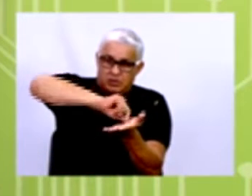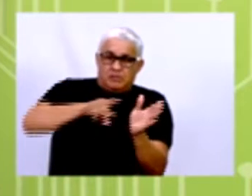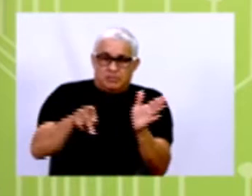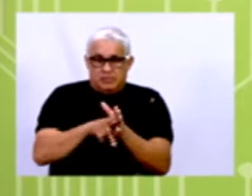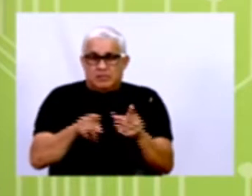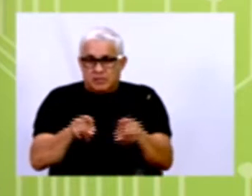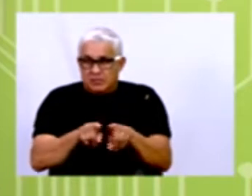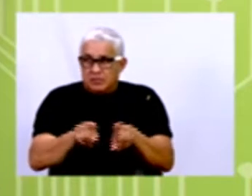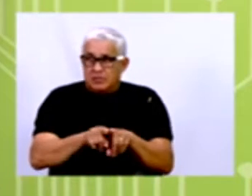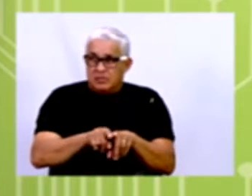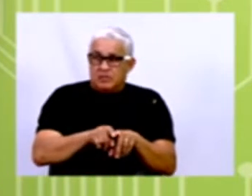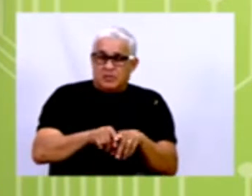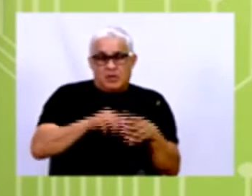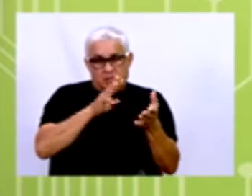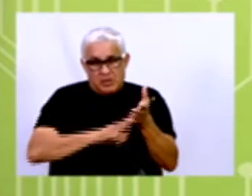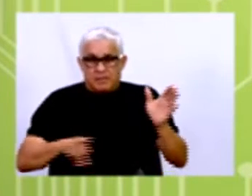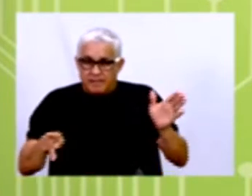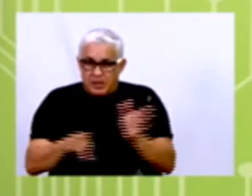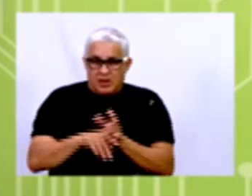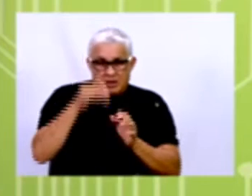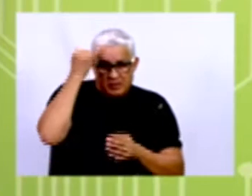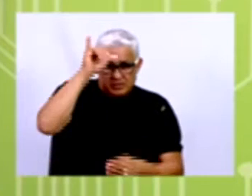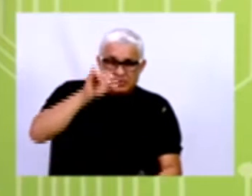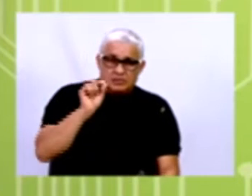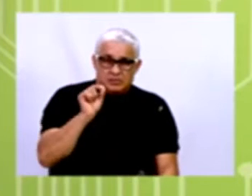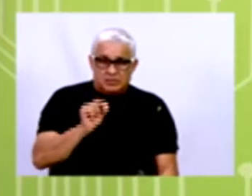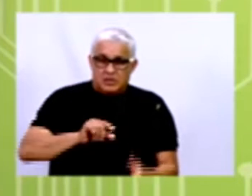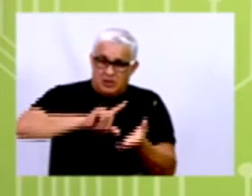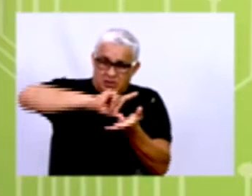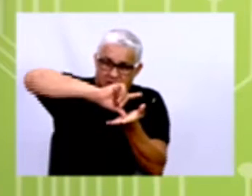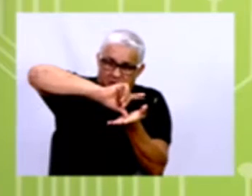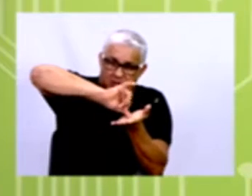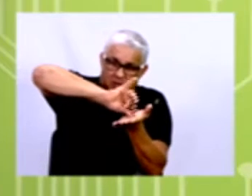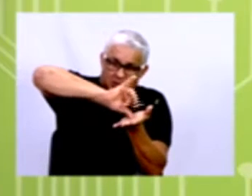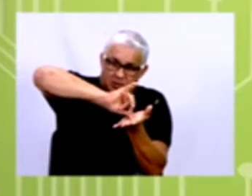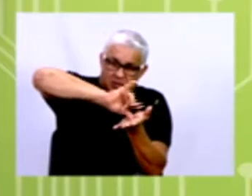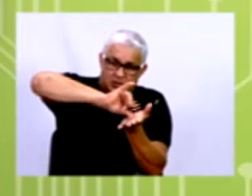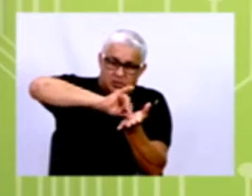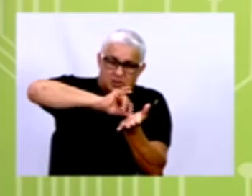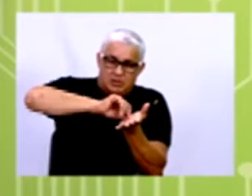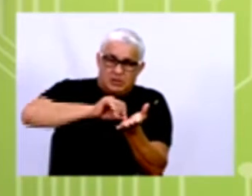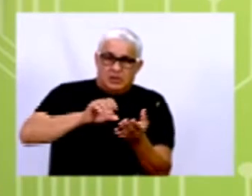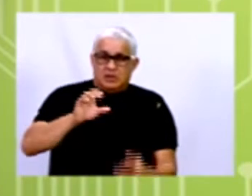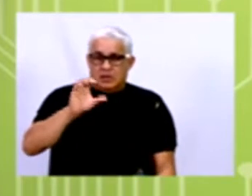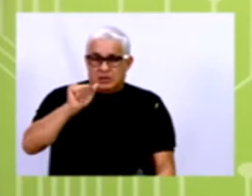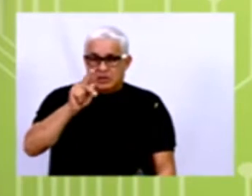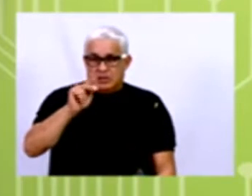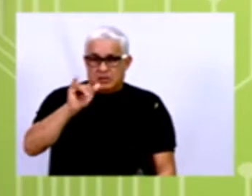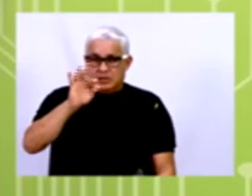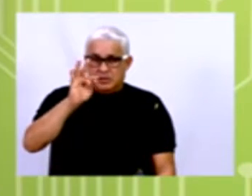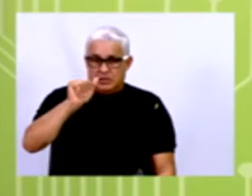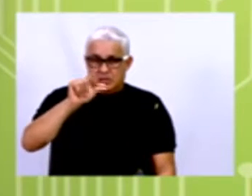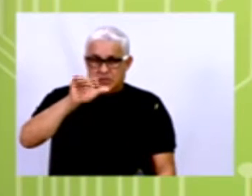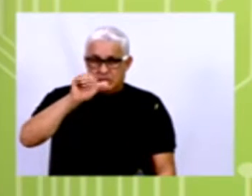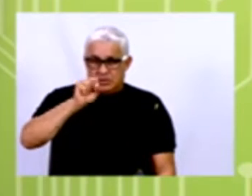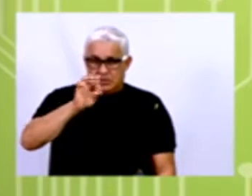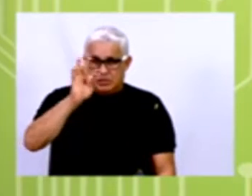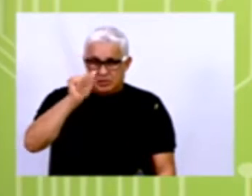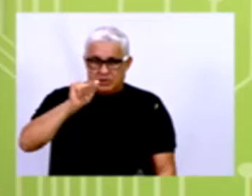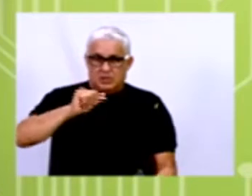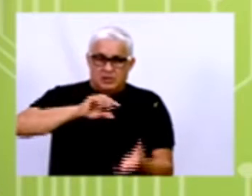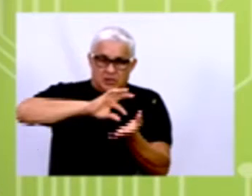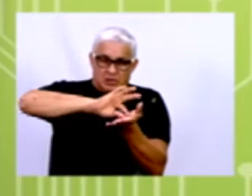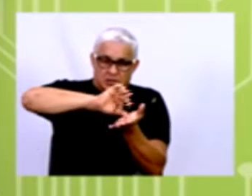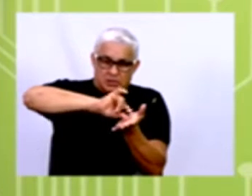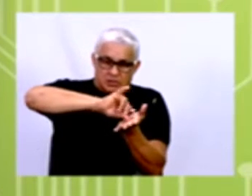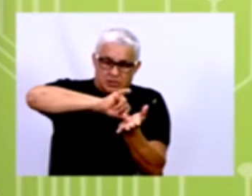ser utilizados para evitar que a economia capitalista entre ou permaneça em crise. O